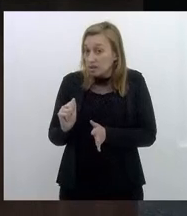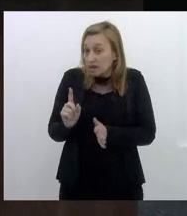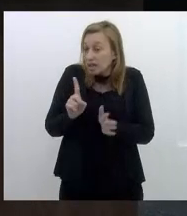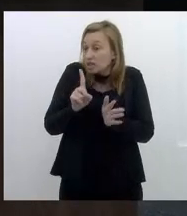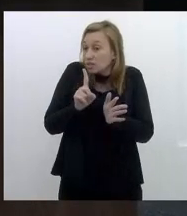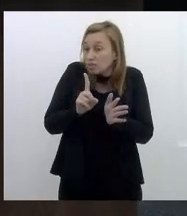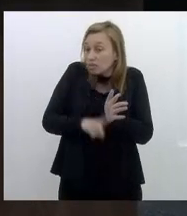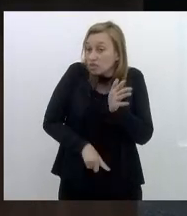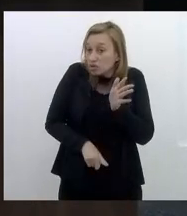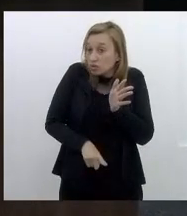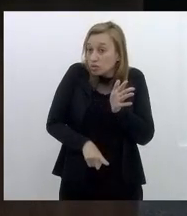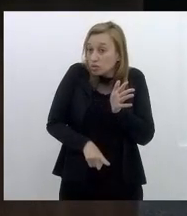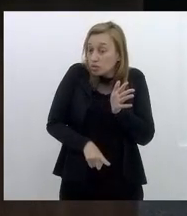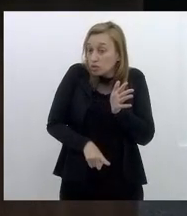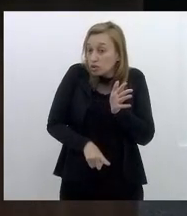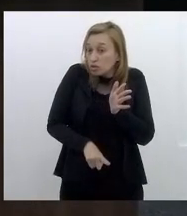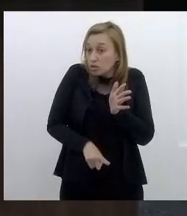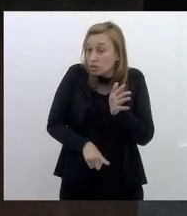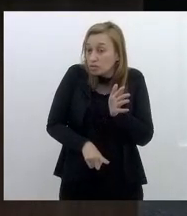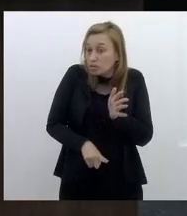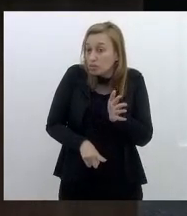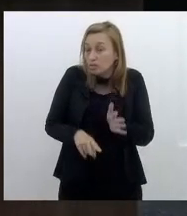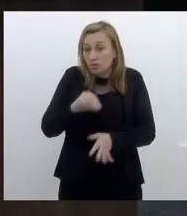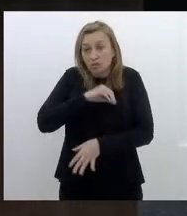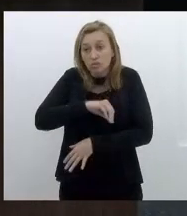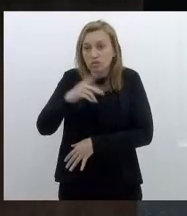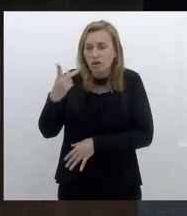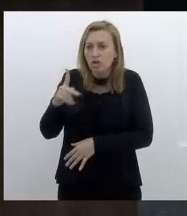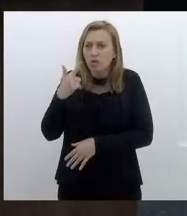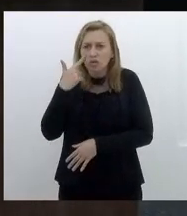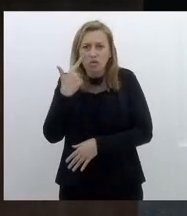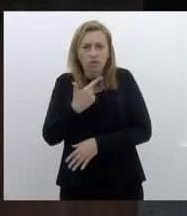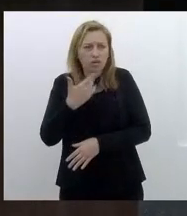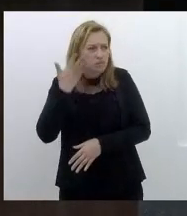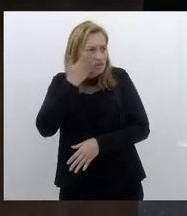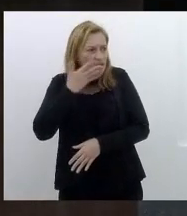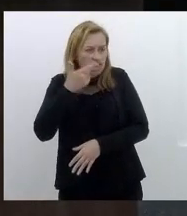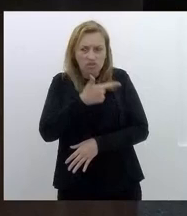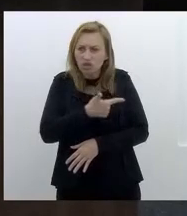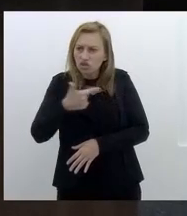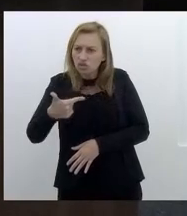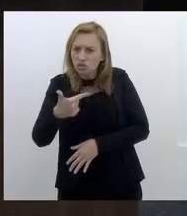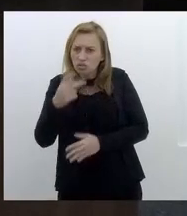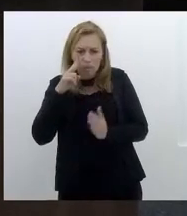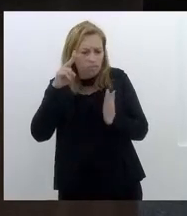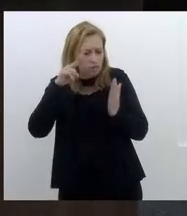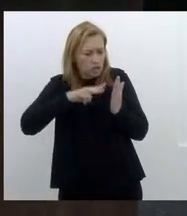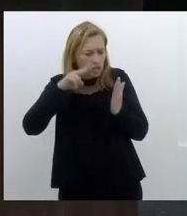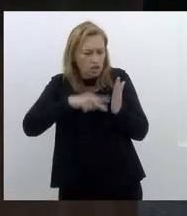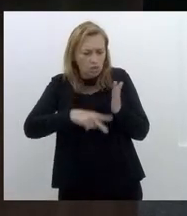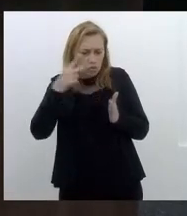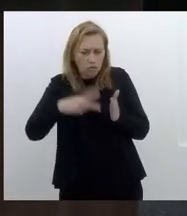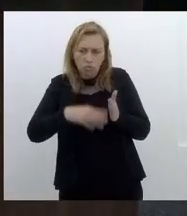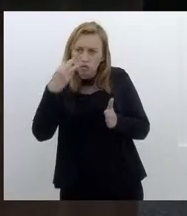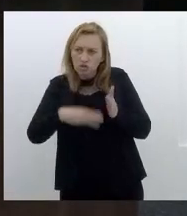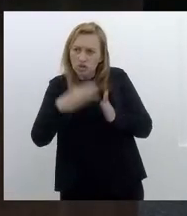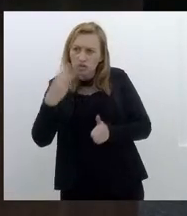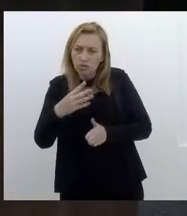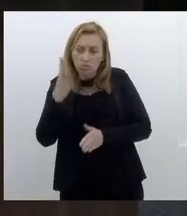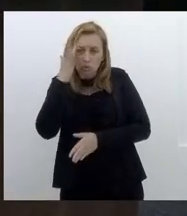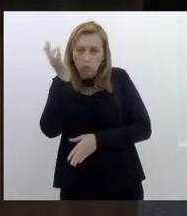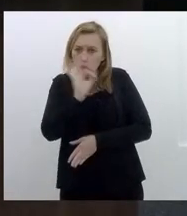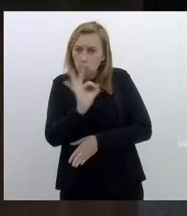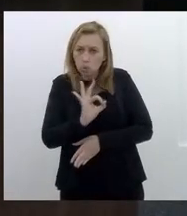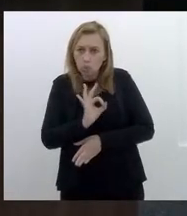faz sentido nenhum quando eu li isso na mensagem 22 eu lhe falado duas três vezes ele não